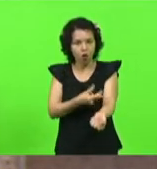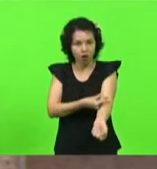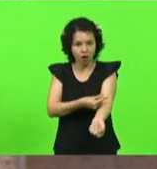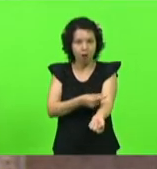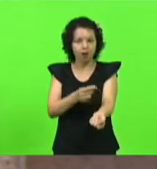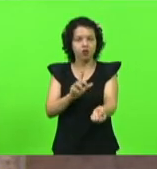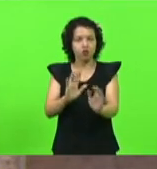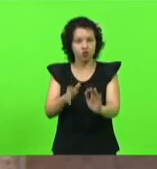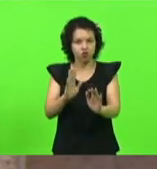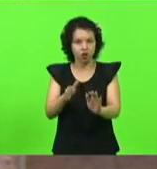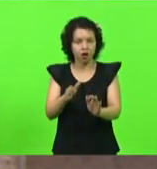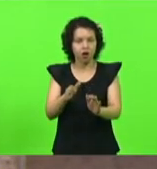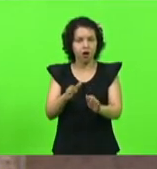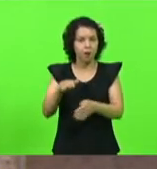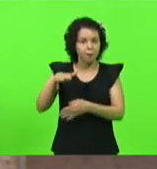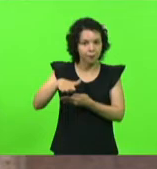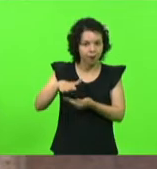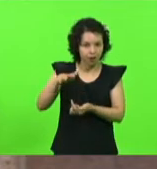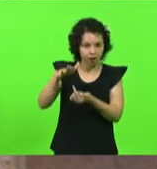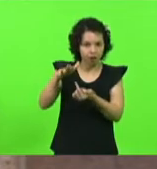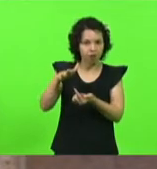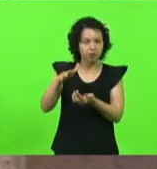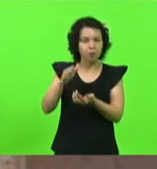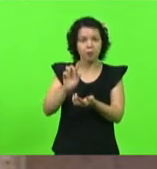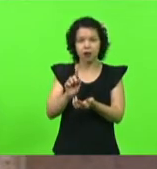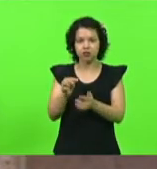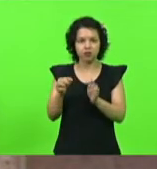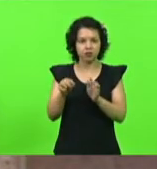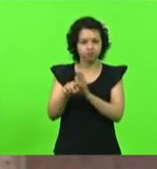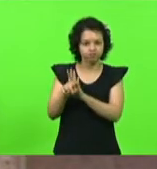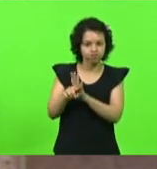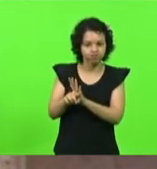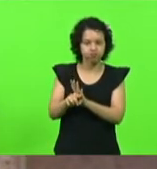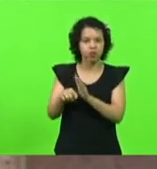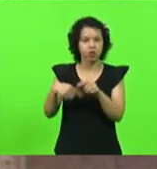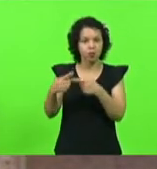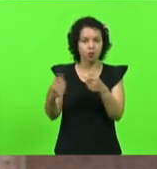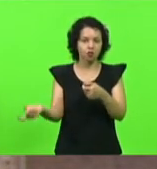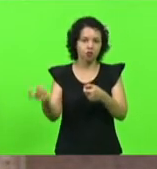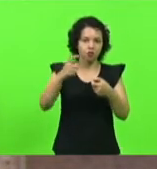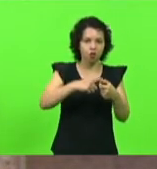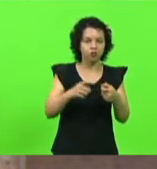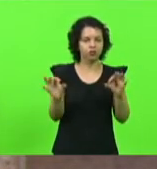pezinho e não compareceram para também serem tomadas as